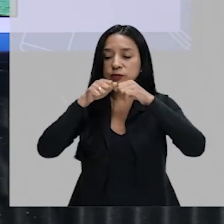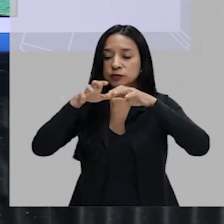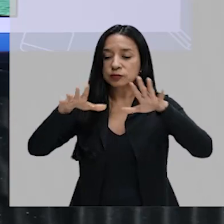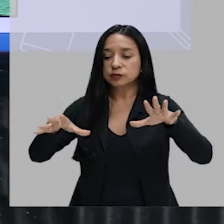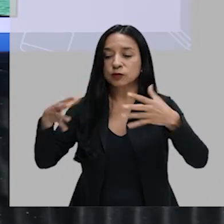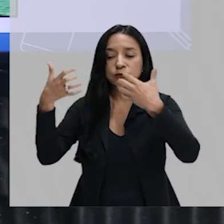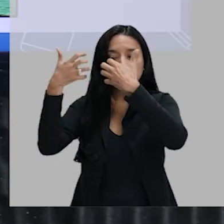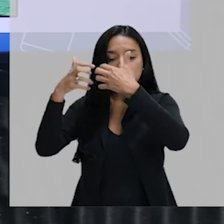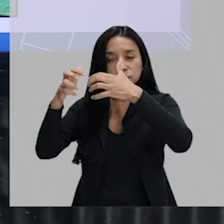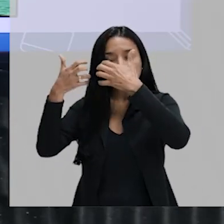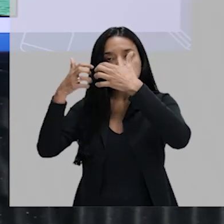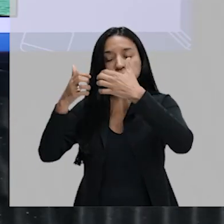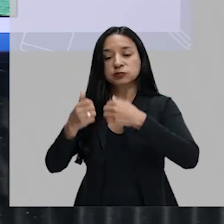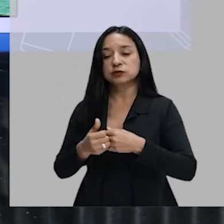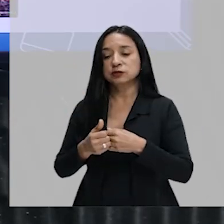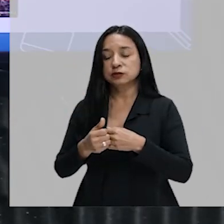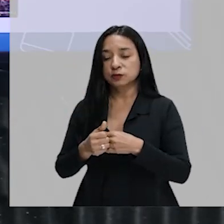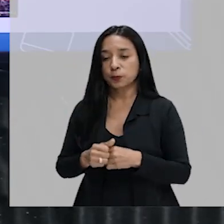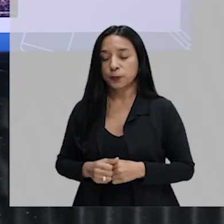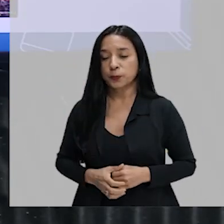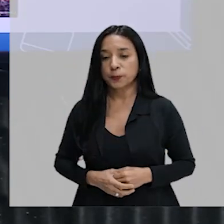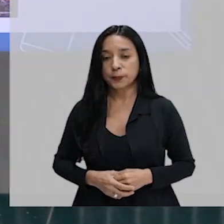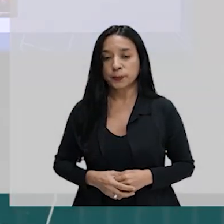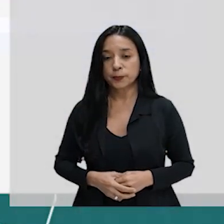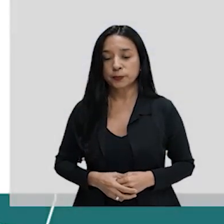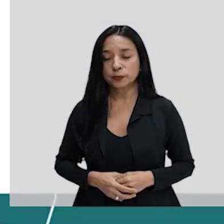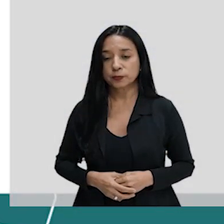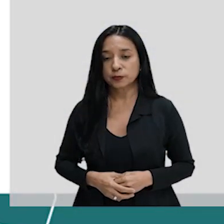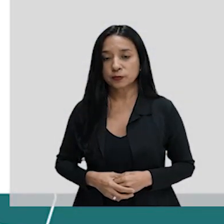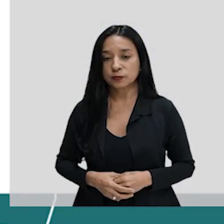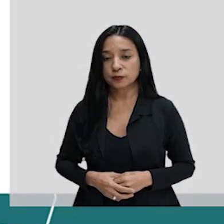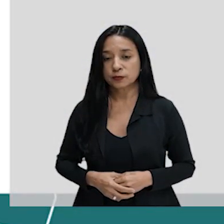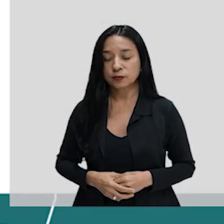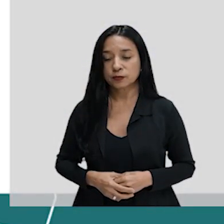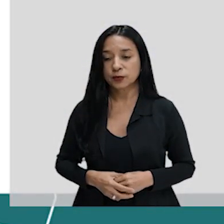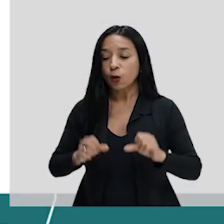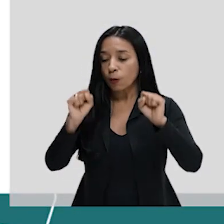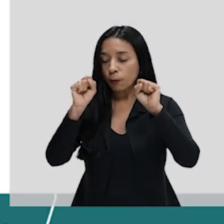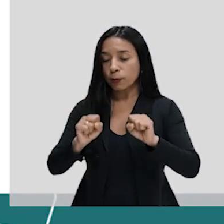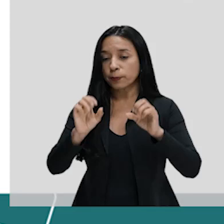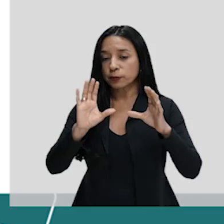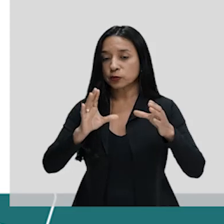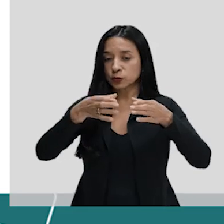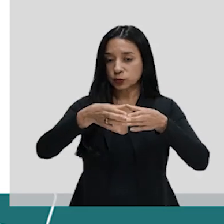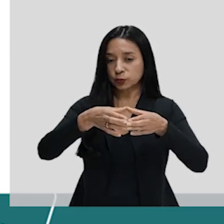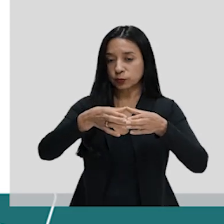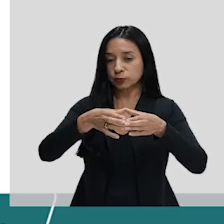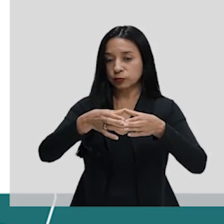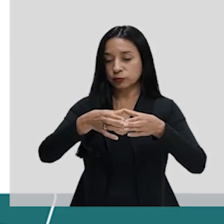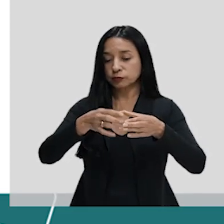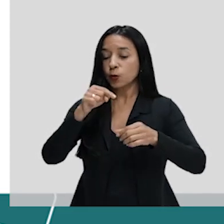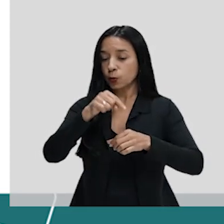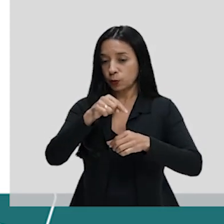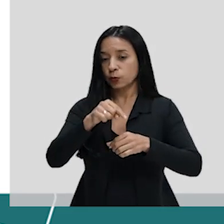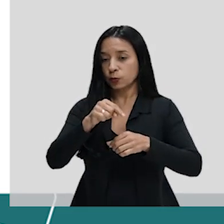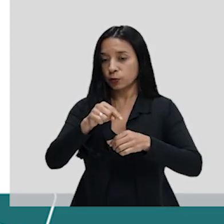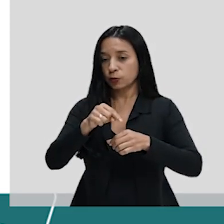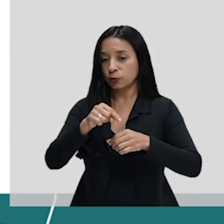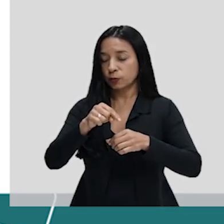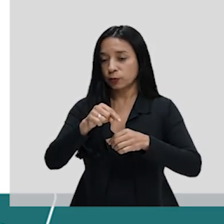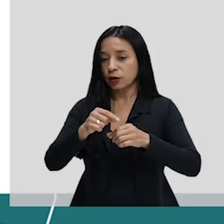Poder da expansão da consciência. A biodança induz o estado de expansão de consciência